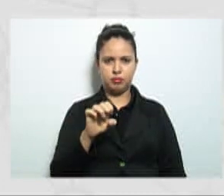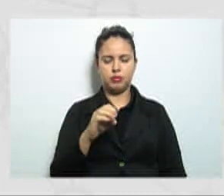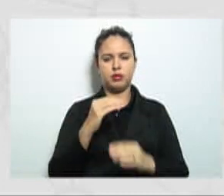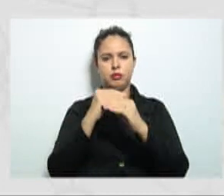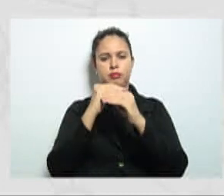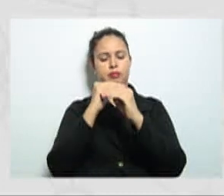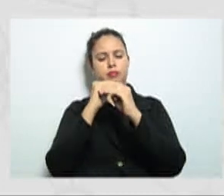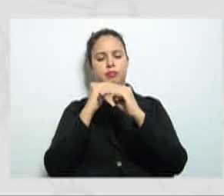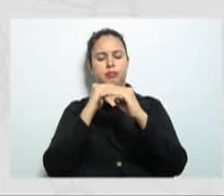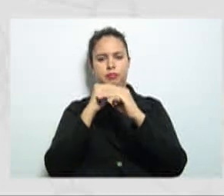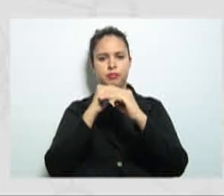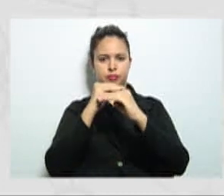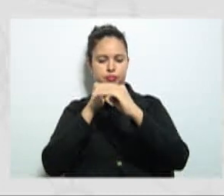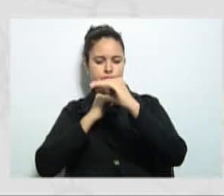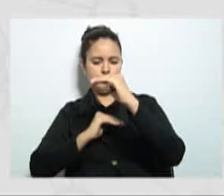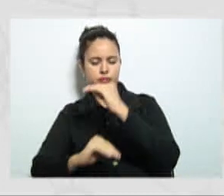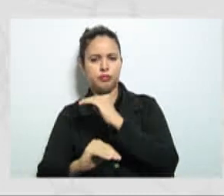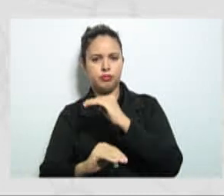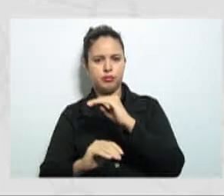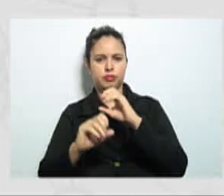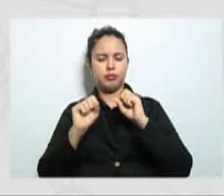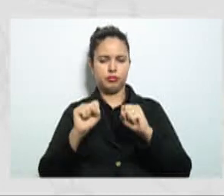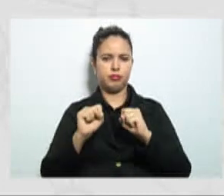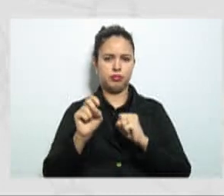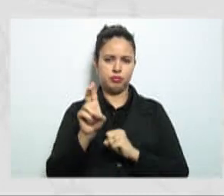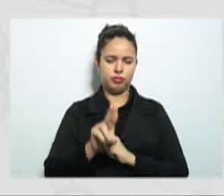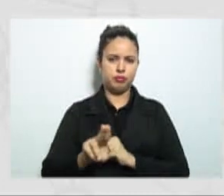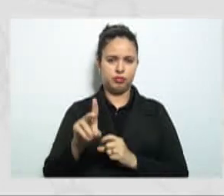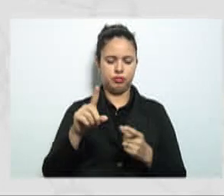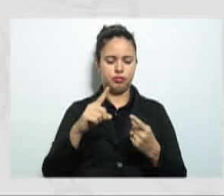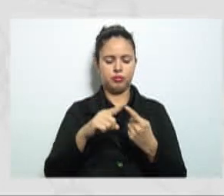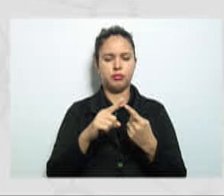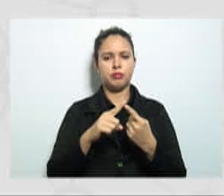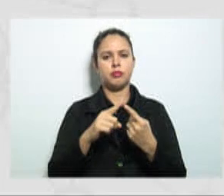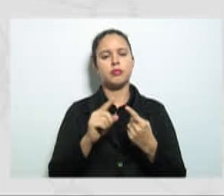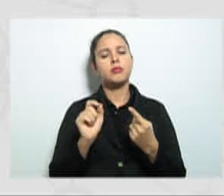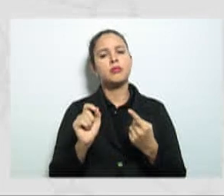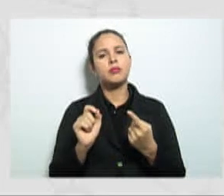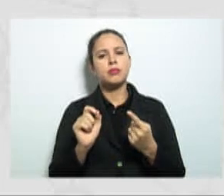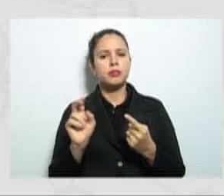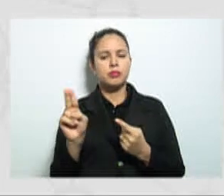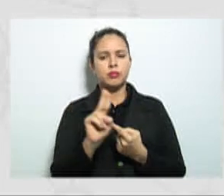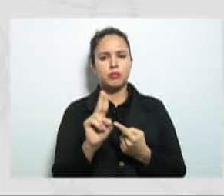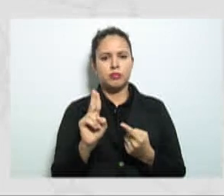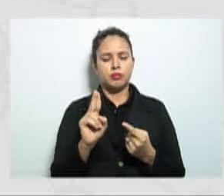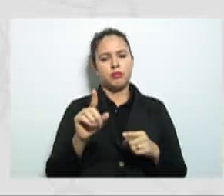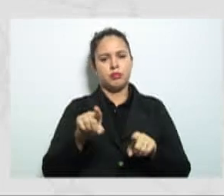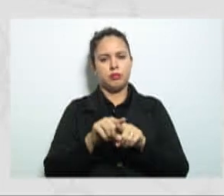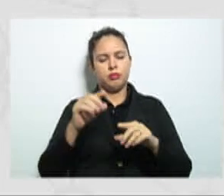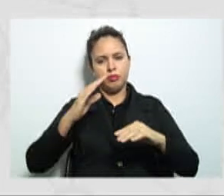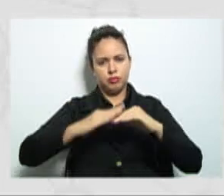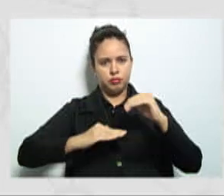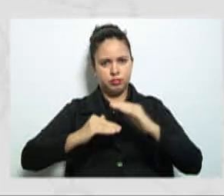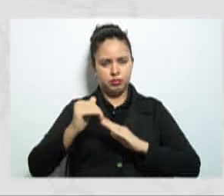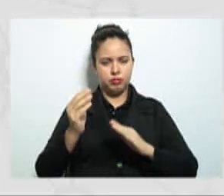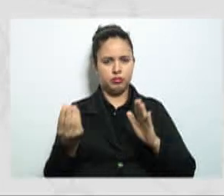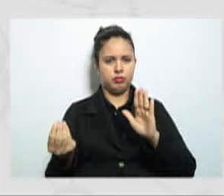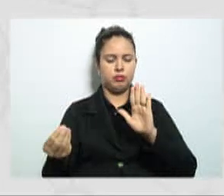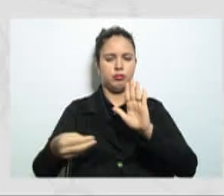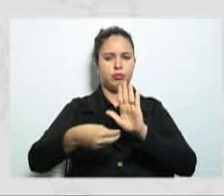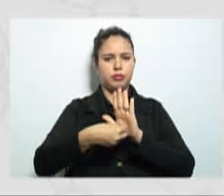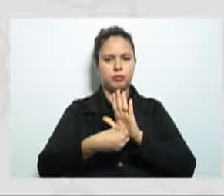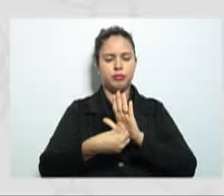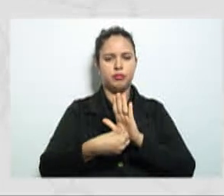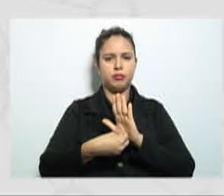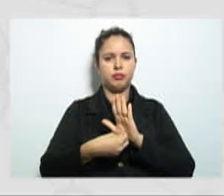que ele pôde utilizar esse fecho atenciosamente. O nome e o cargo que ele ocupa. Por que ele fez o memorando?